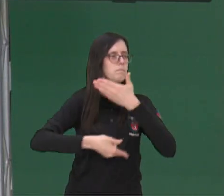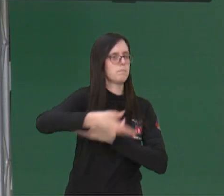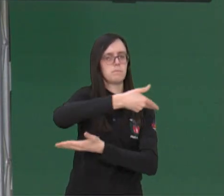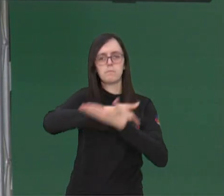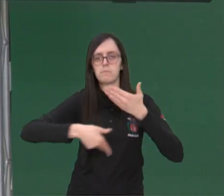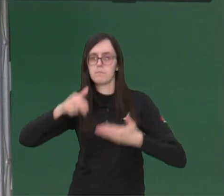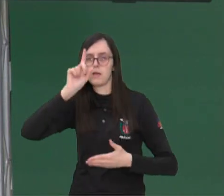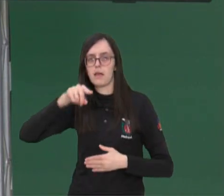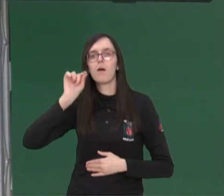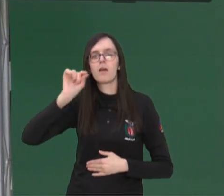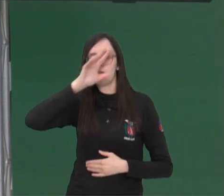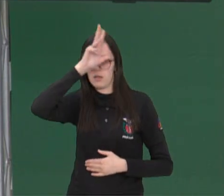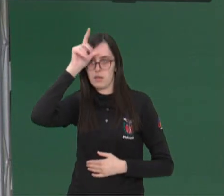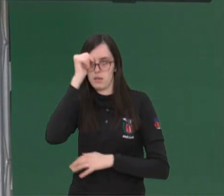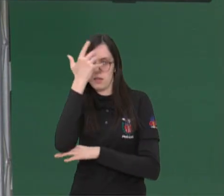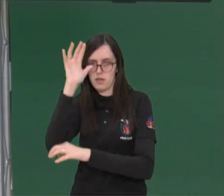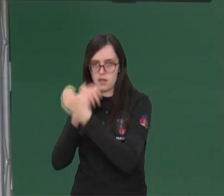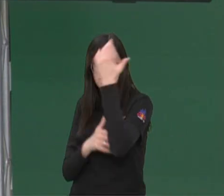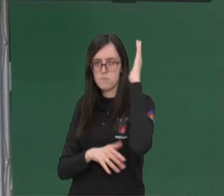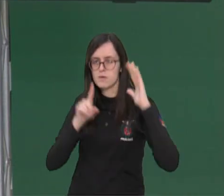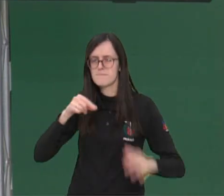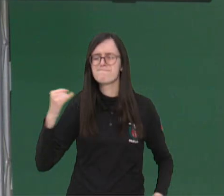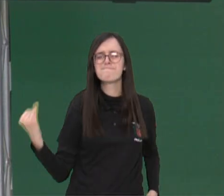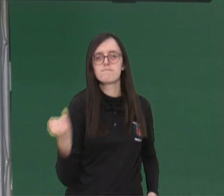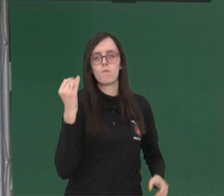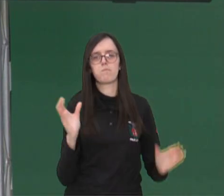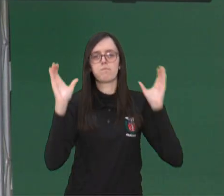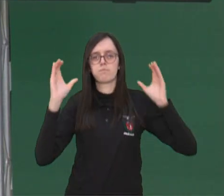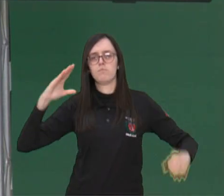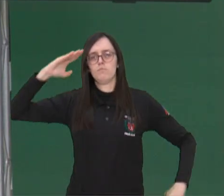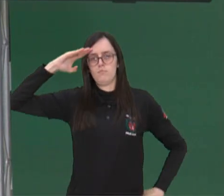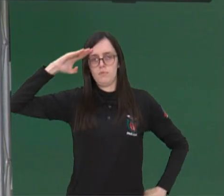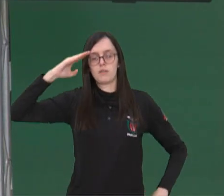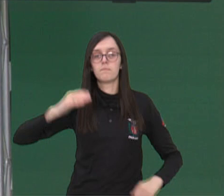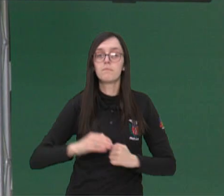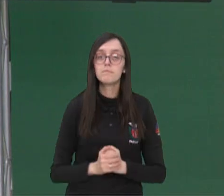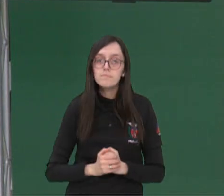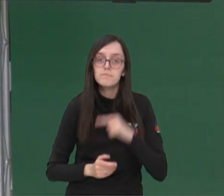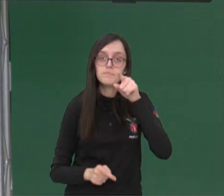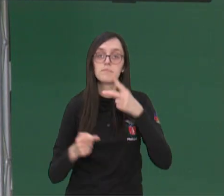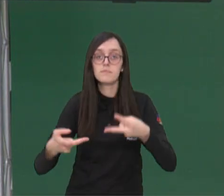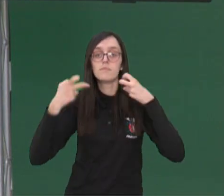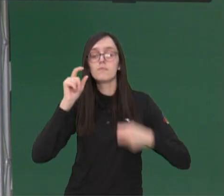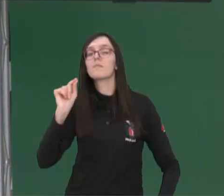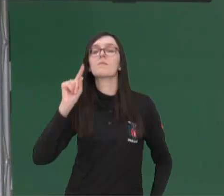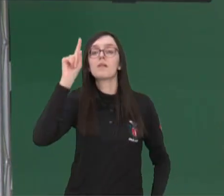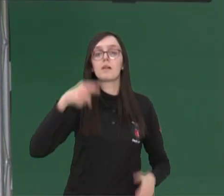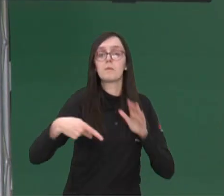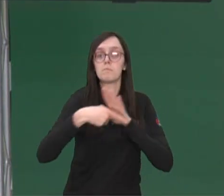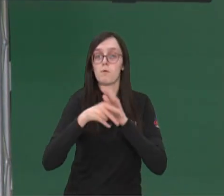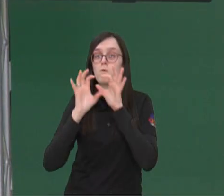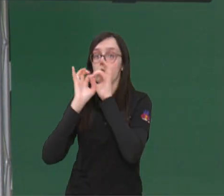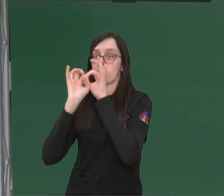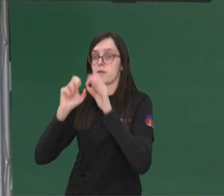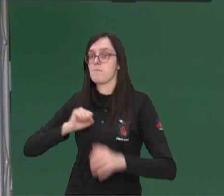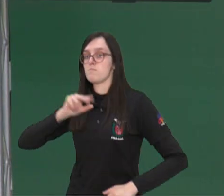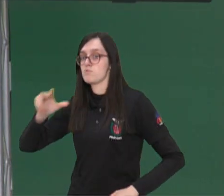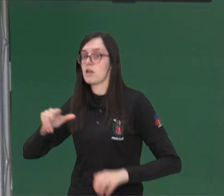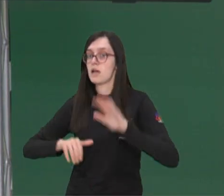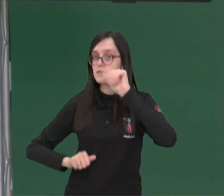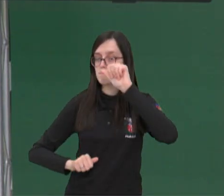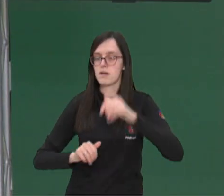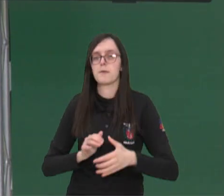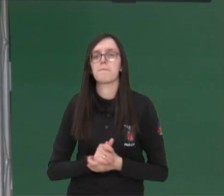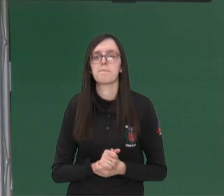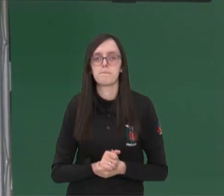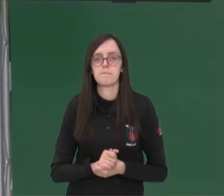amazônica. Uma região extremamente importante, um forte militar. Repara, ele ainda é da União Ibérica. Forte